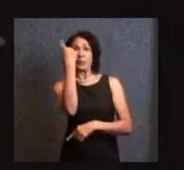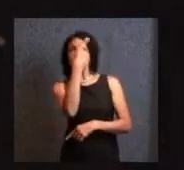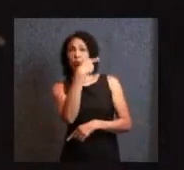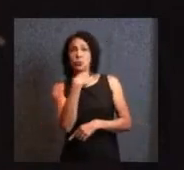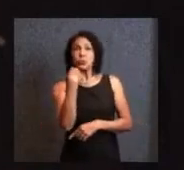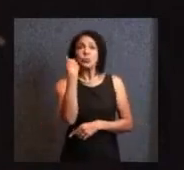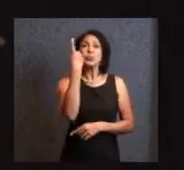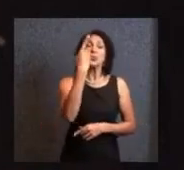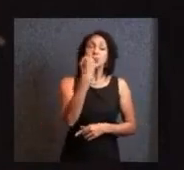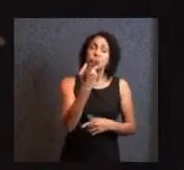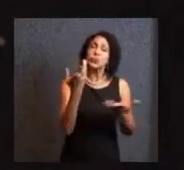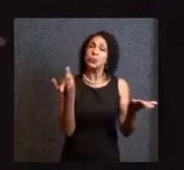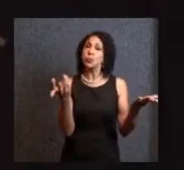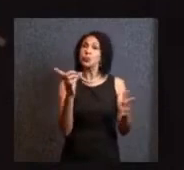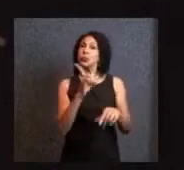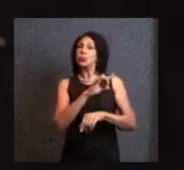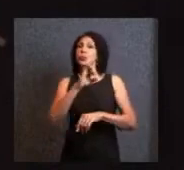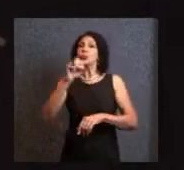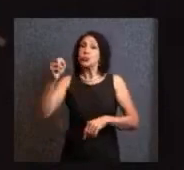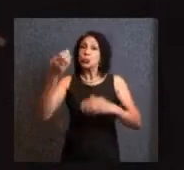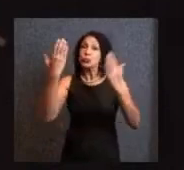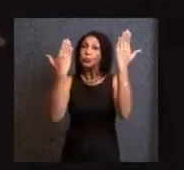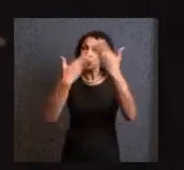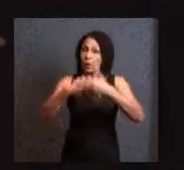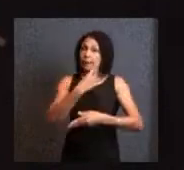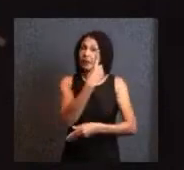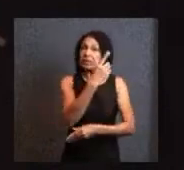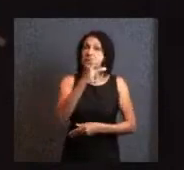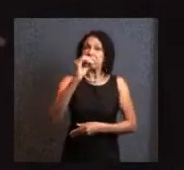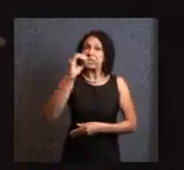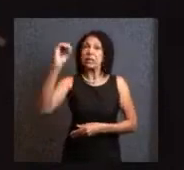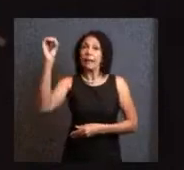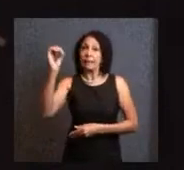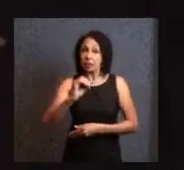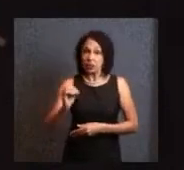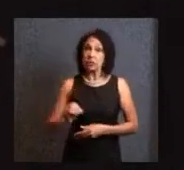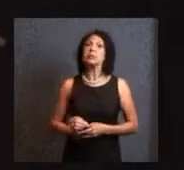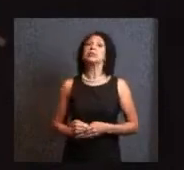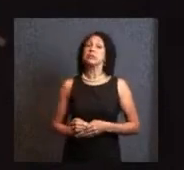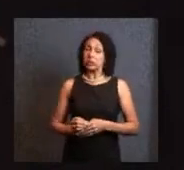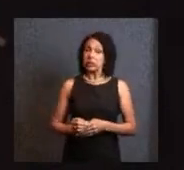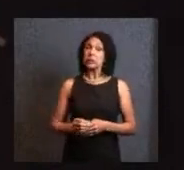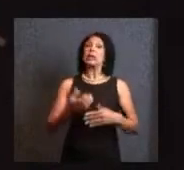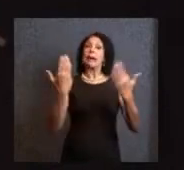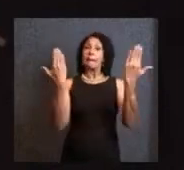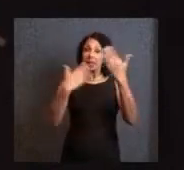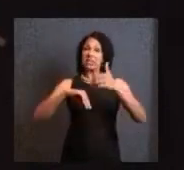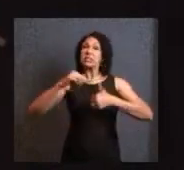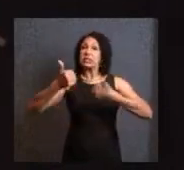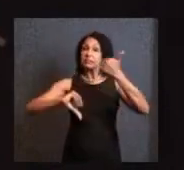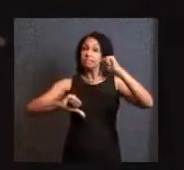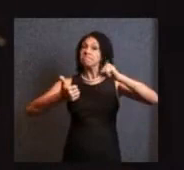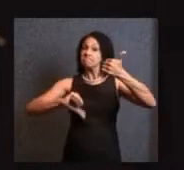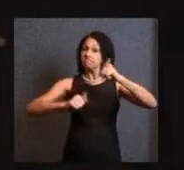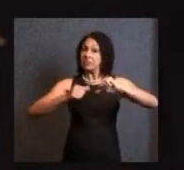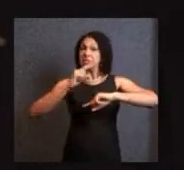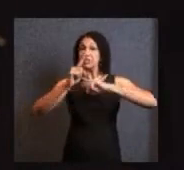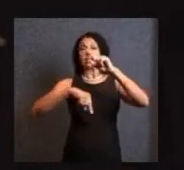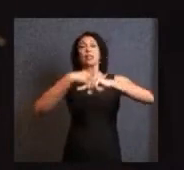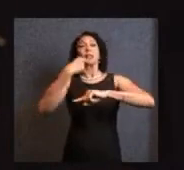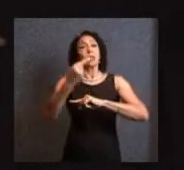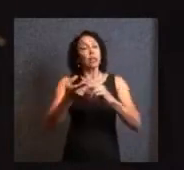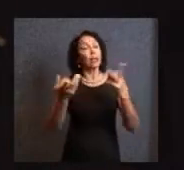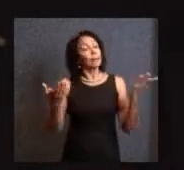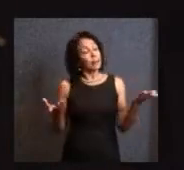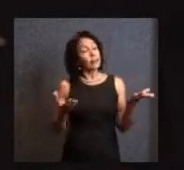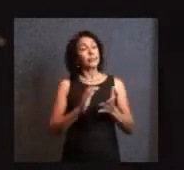si, que é importante que 100% das crianças sejam avaliadas. E tem o pós-avaliação,